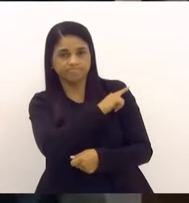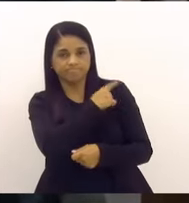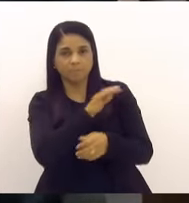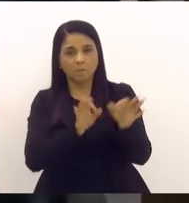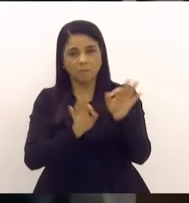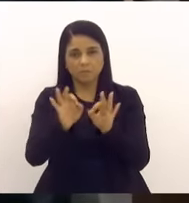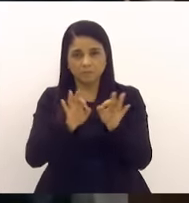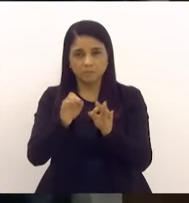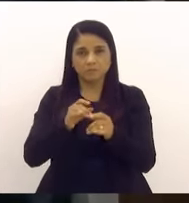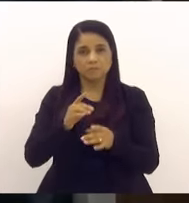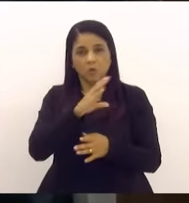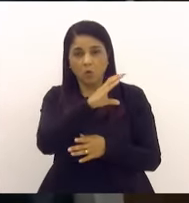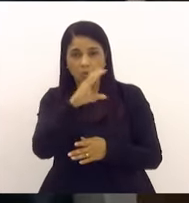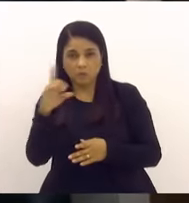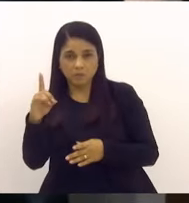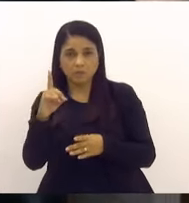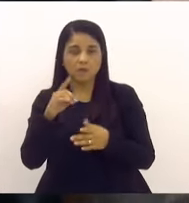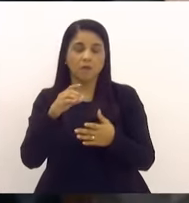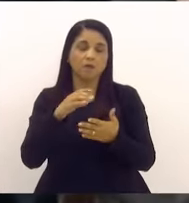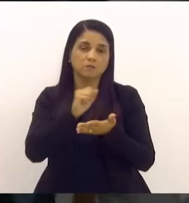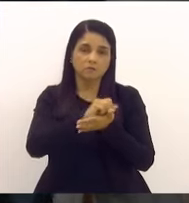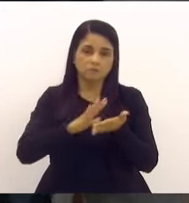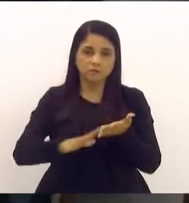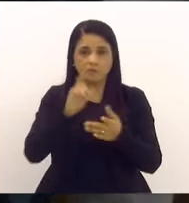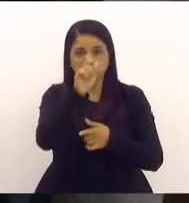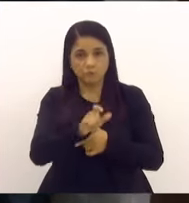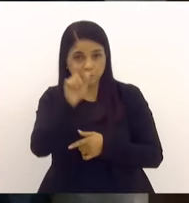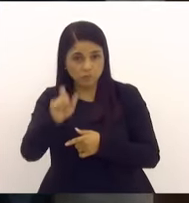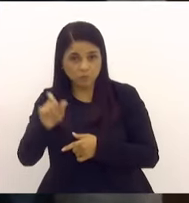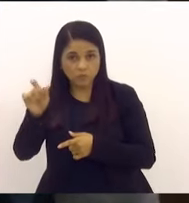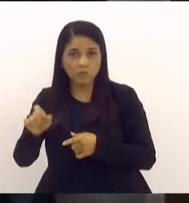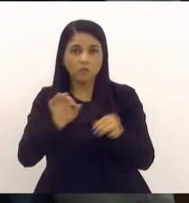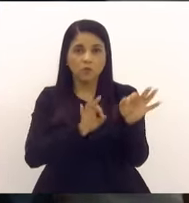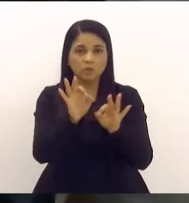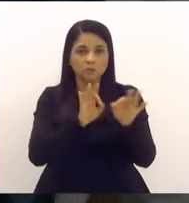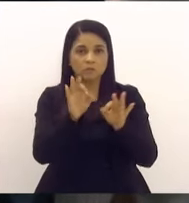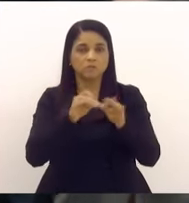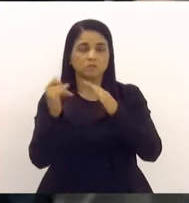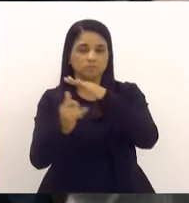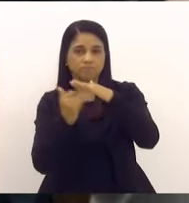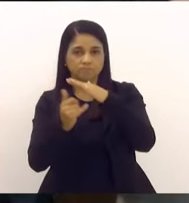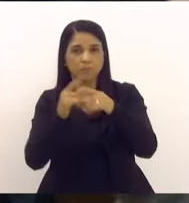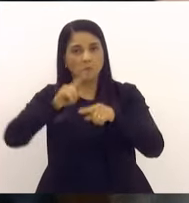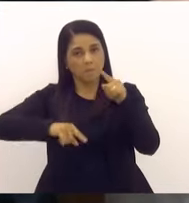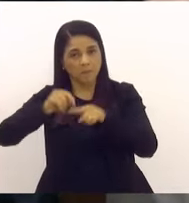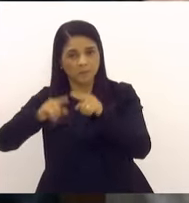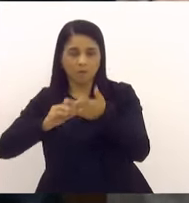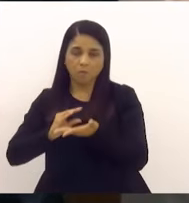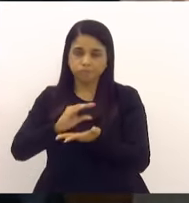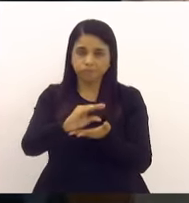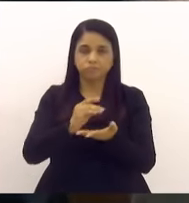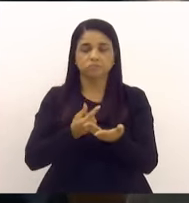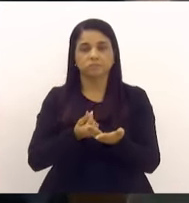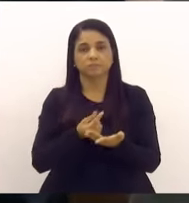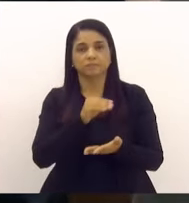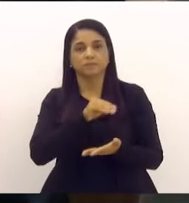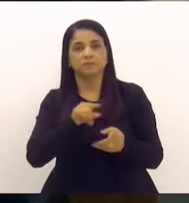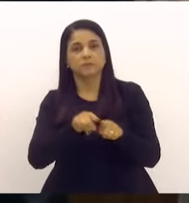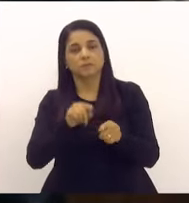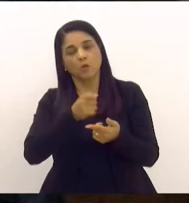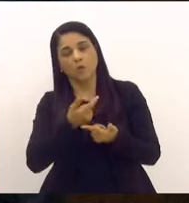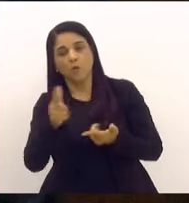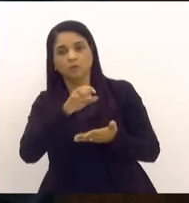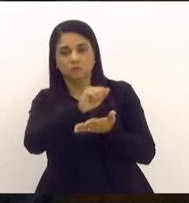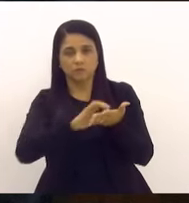planejar, dirigir, coordenar as atividades inerentes à gestão de pessoas, organização funcional e recursos materiais financeiros, além de outras atividades